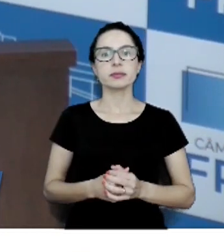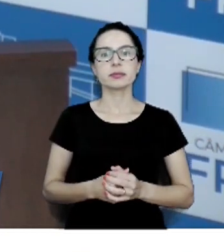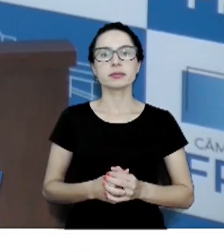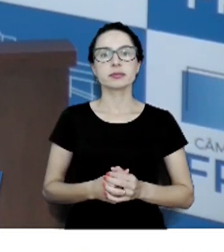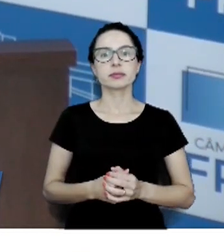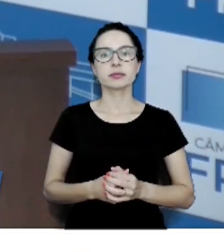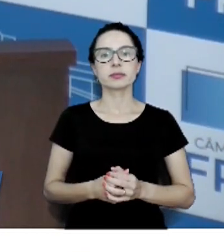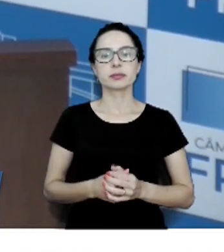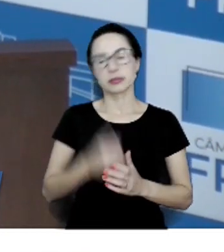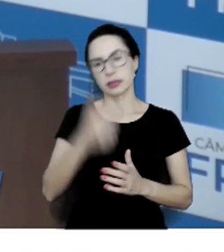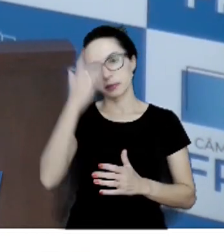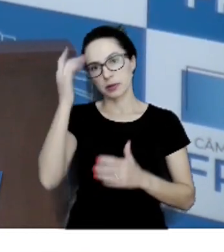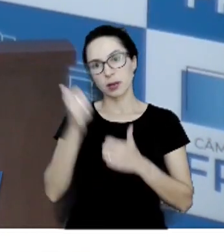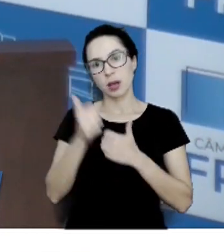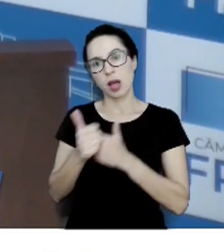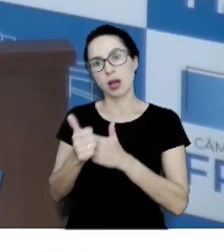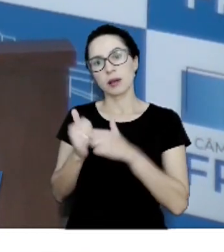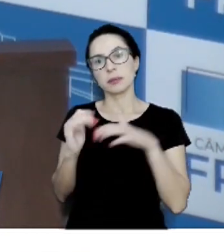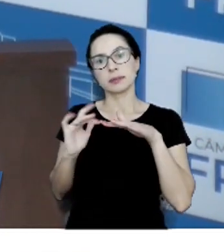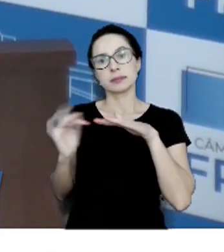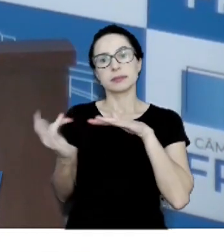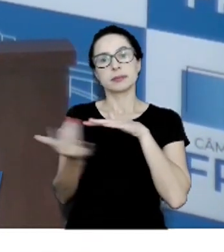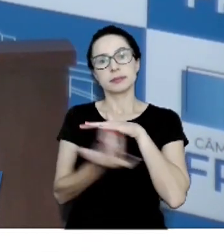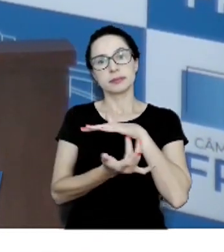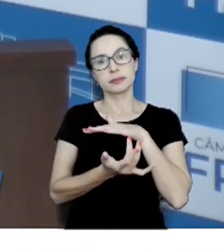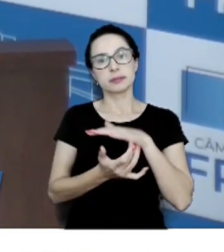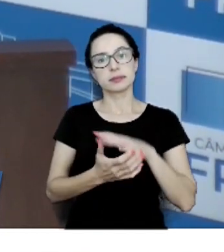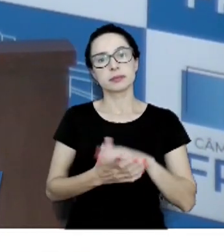quem nos acompanha pelas redes sociais,